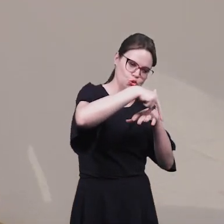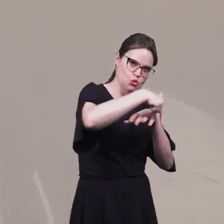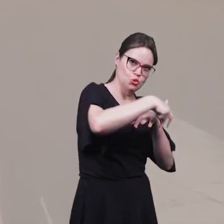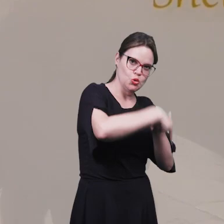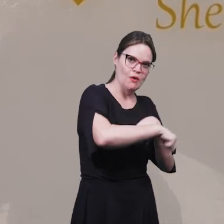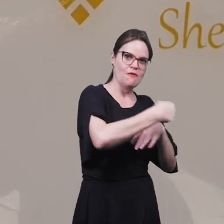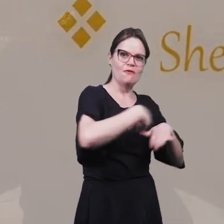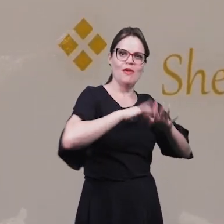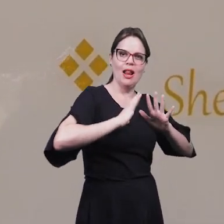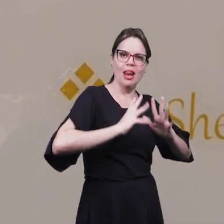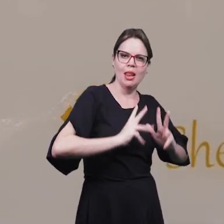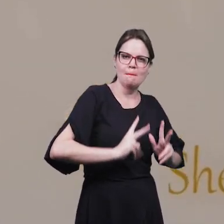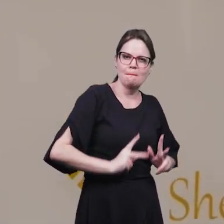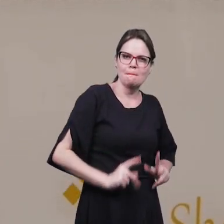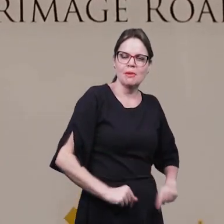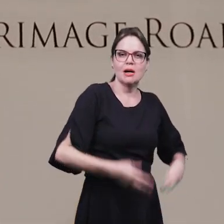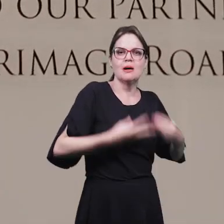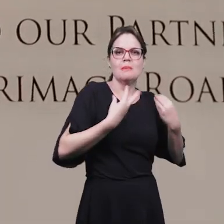daí se apresentar